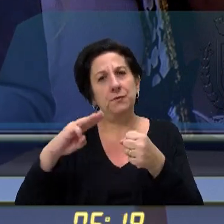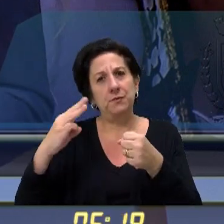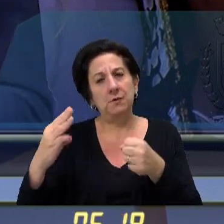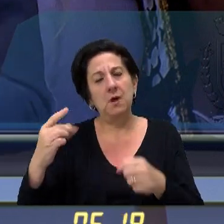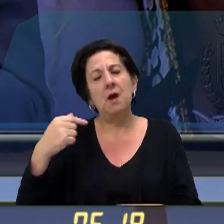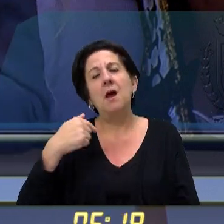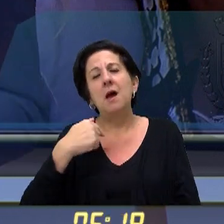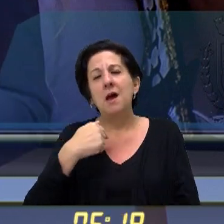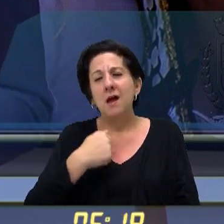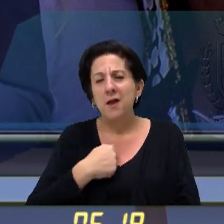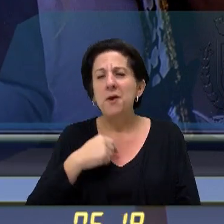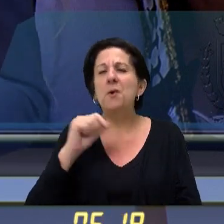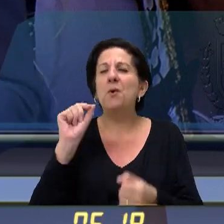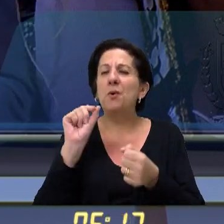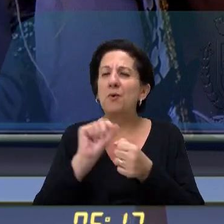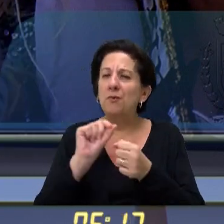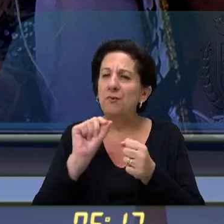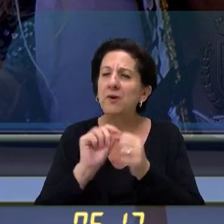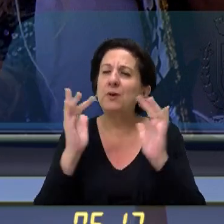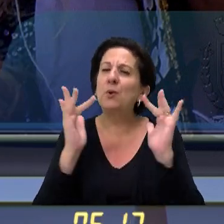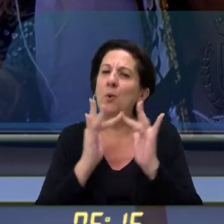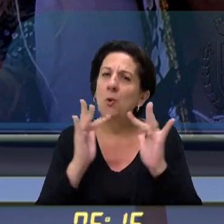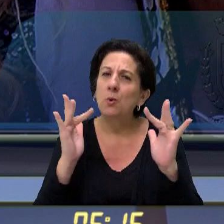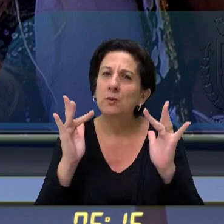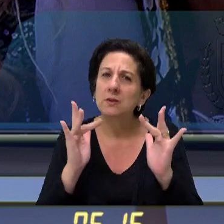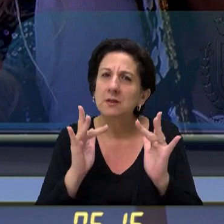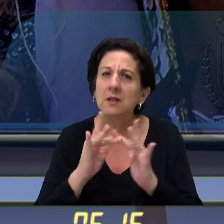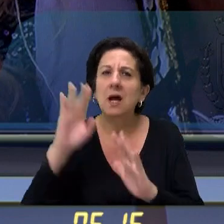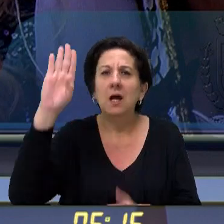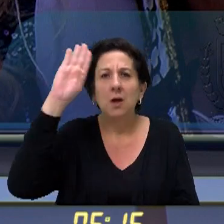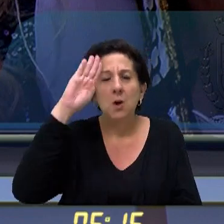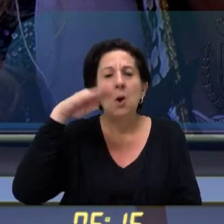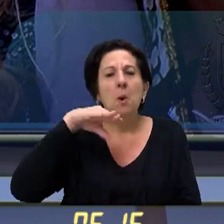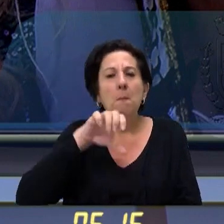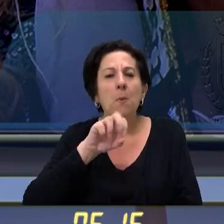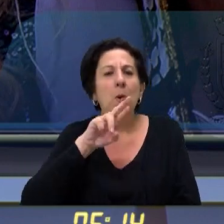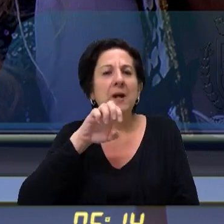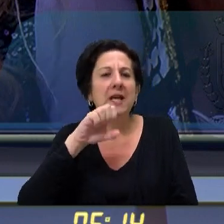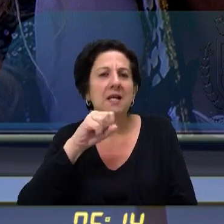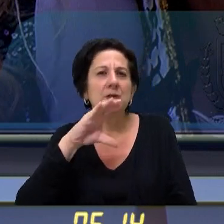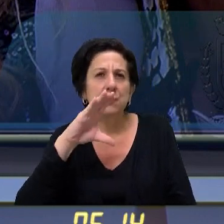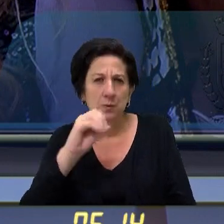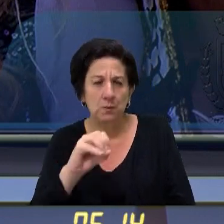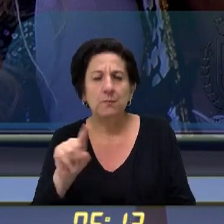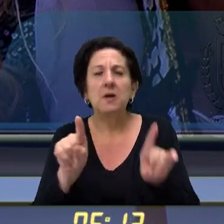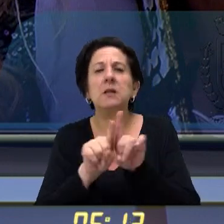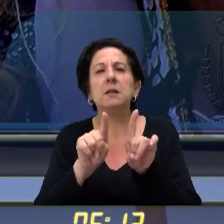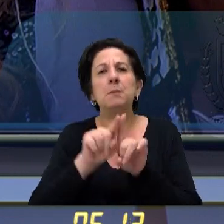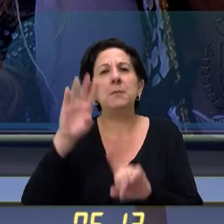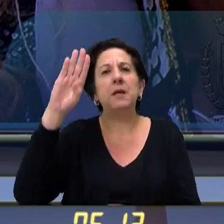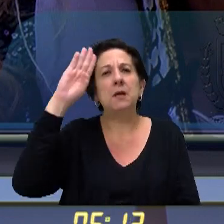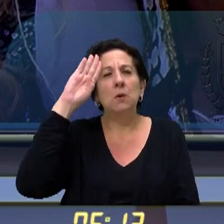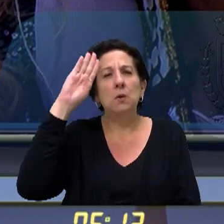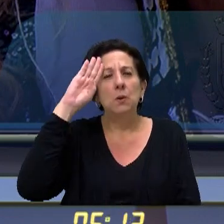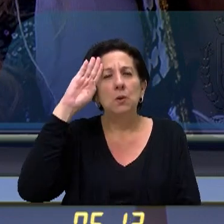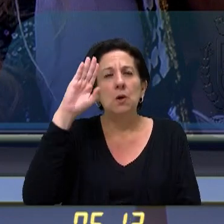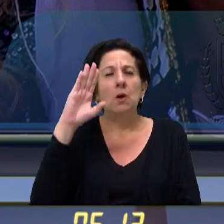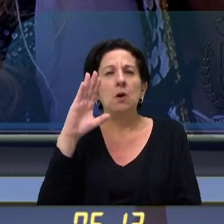Este vereador tem feito contatos seguidos com o nosso comandante Moresco, com o comandante, o coronel